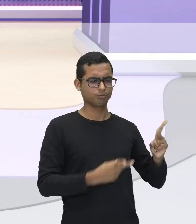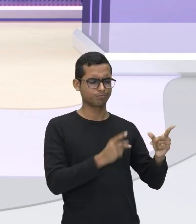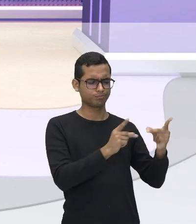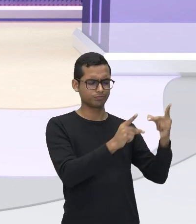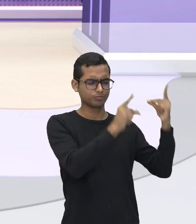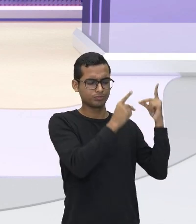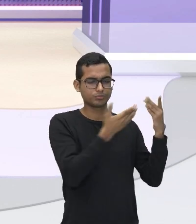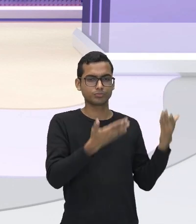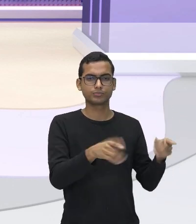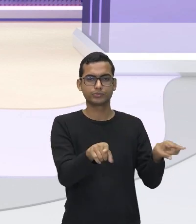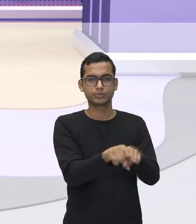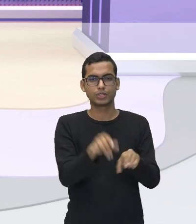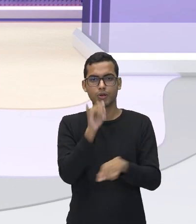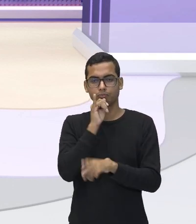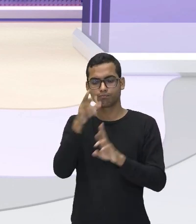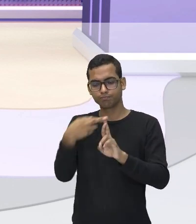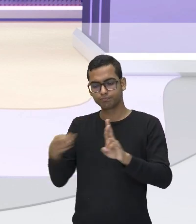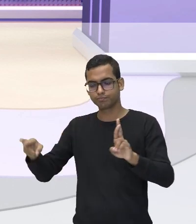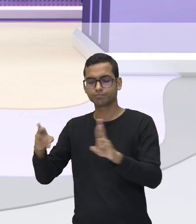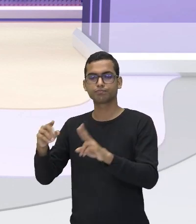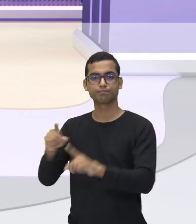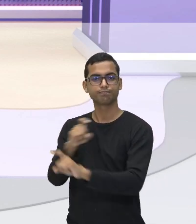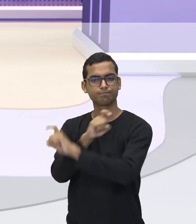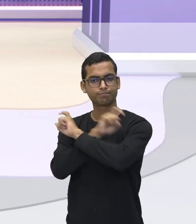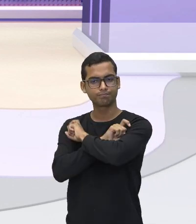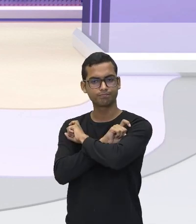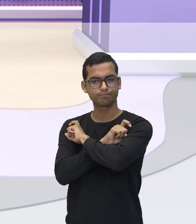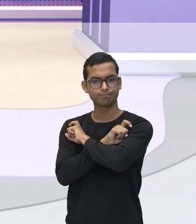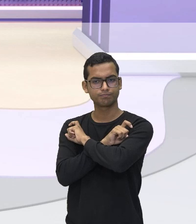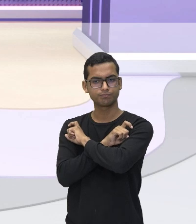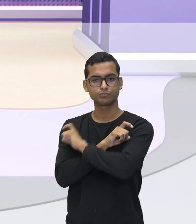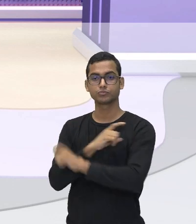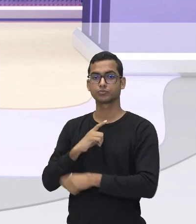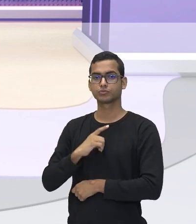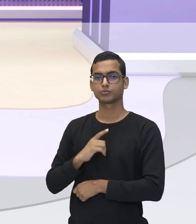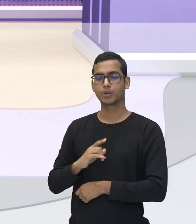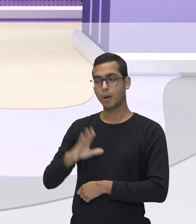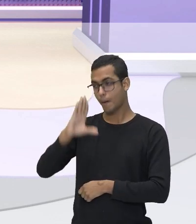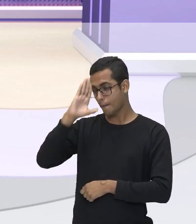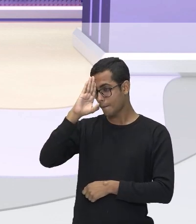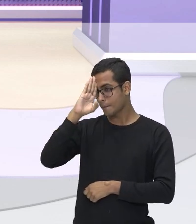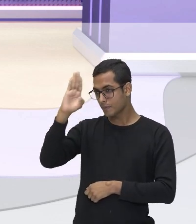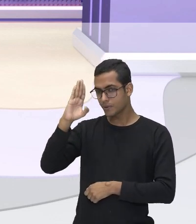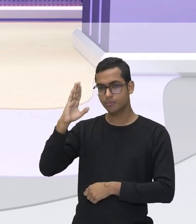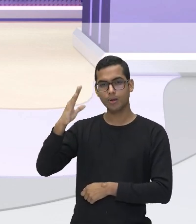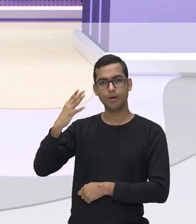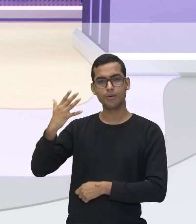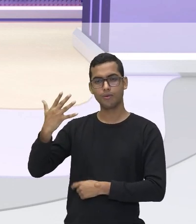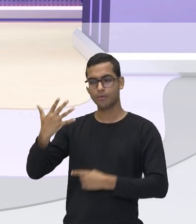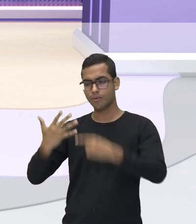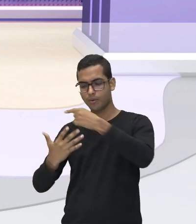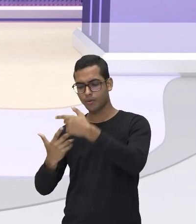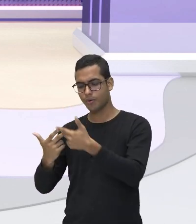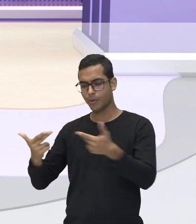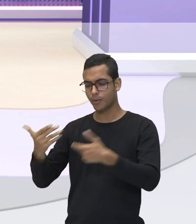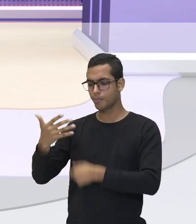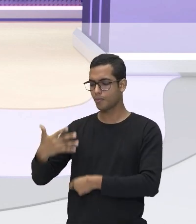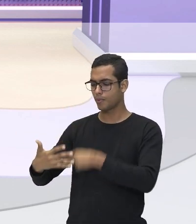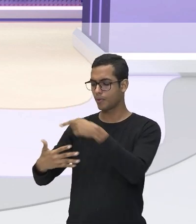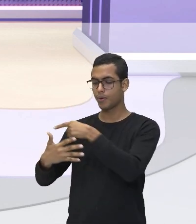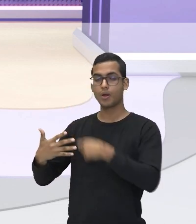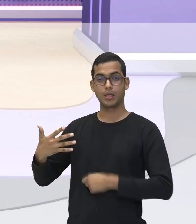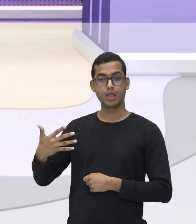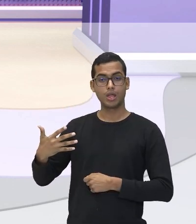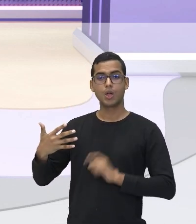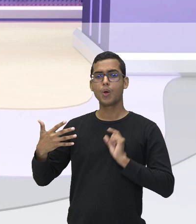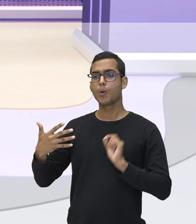exemplo, a religião egípcia, um dos elementos principais da civilização egípcia, que você tem que estudar no passado,